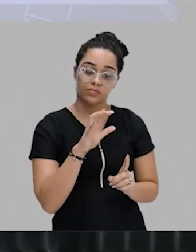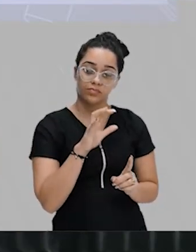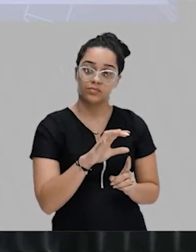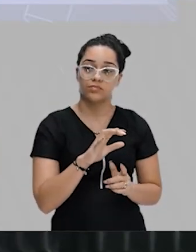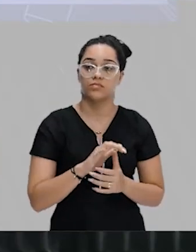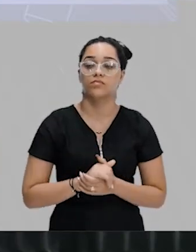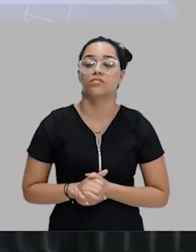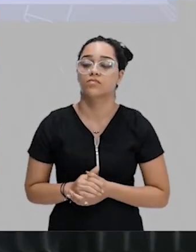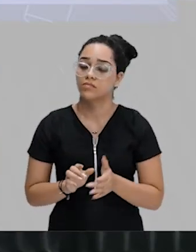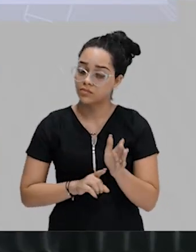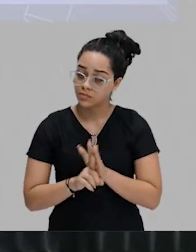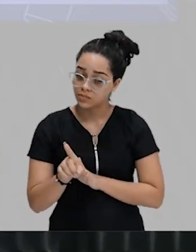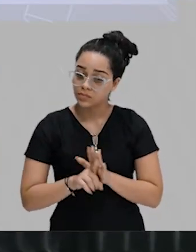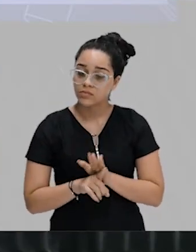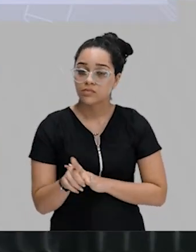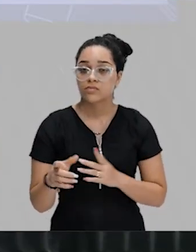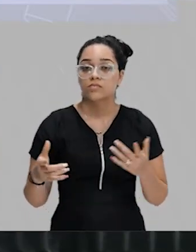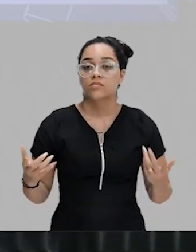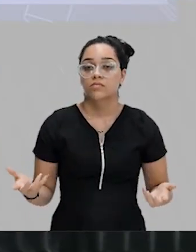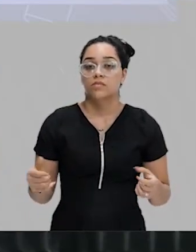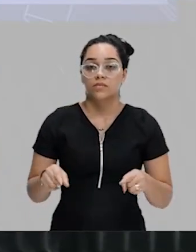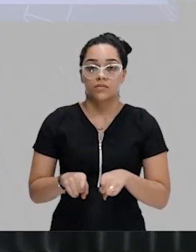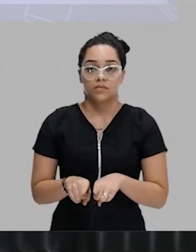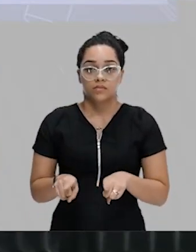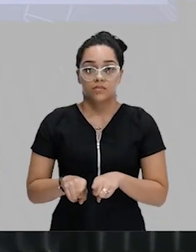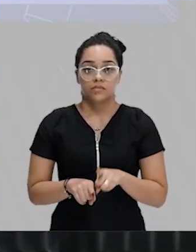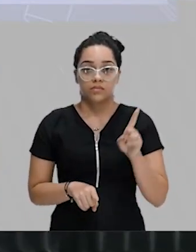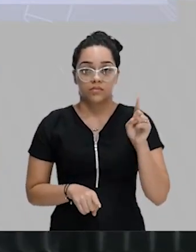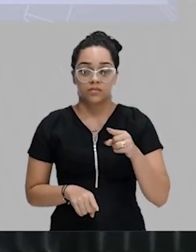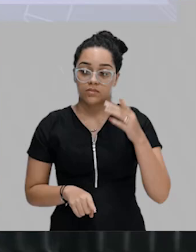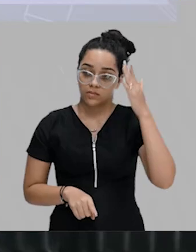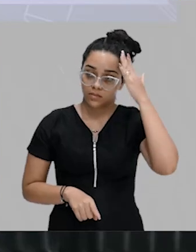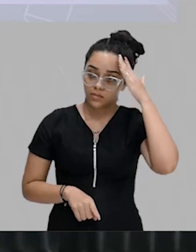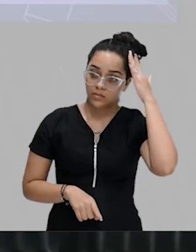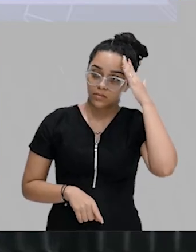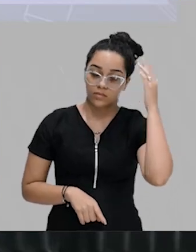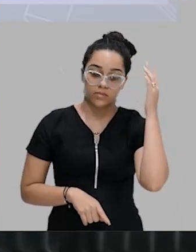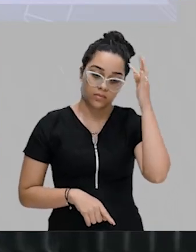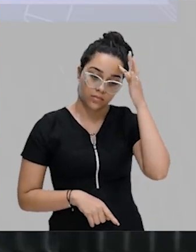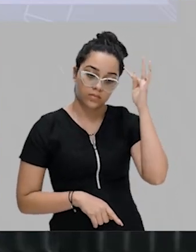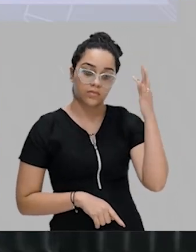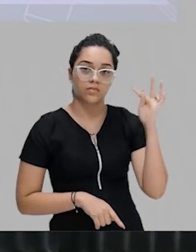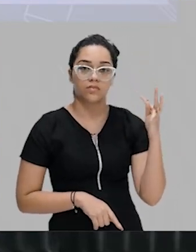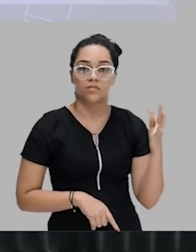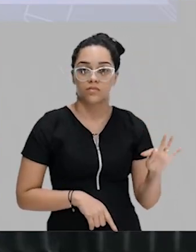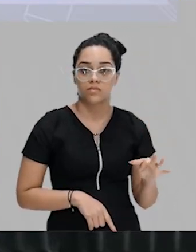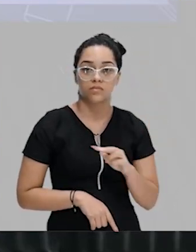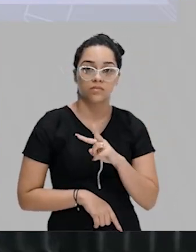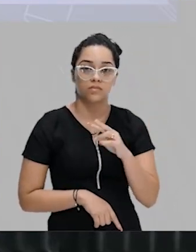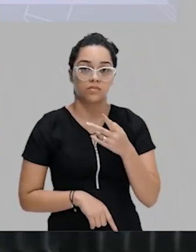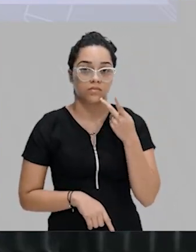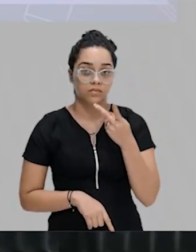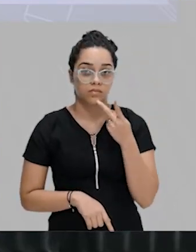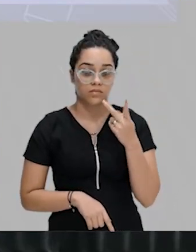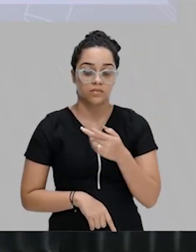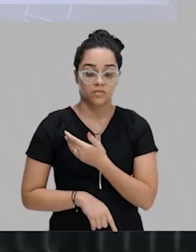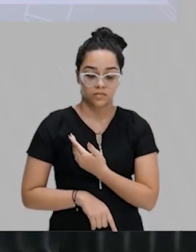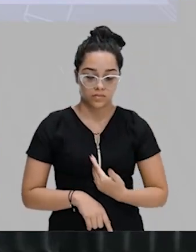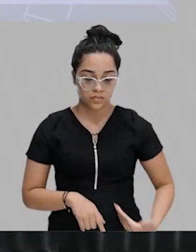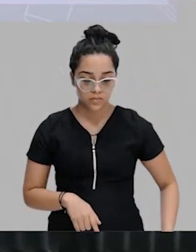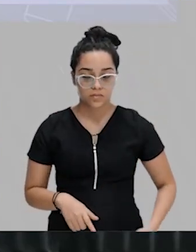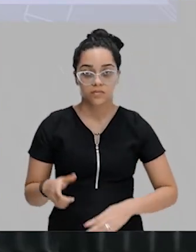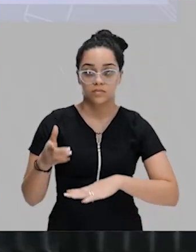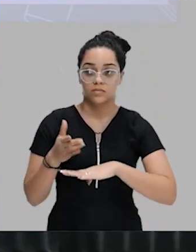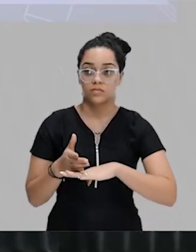classe explorada. Essa concepção é uma concepção teórica, que diz que o Estado moderno, que